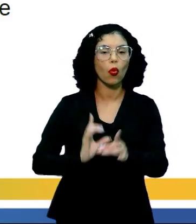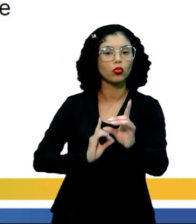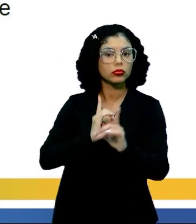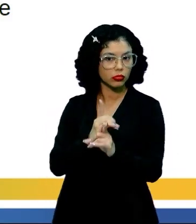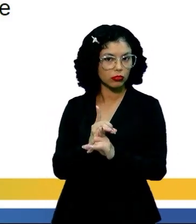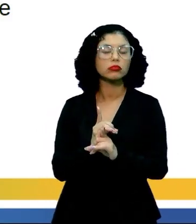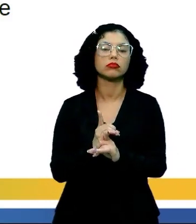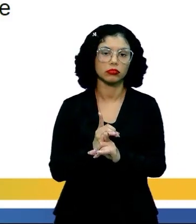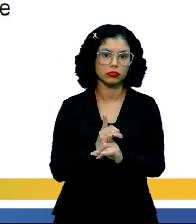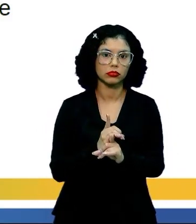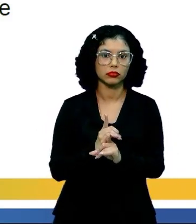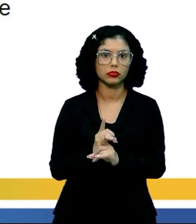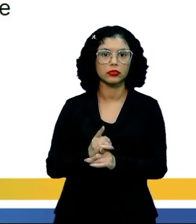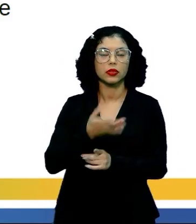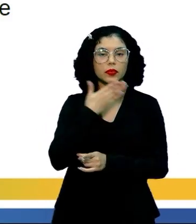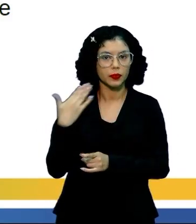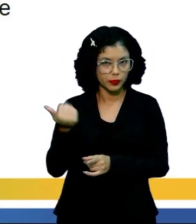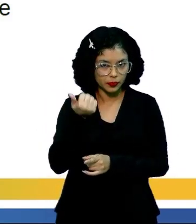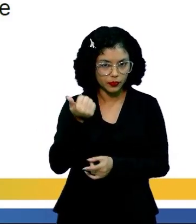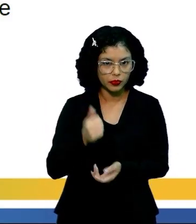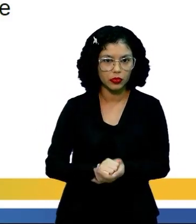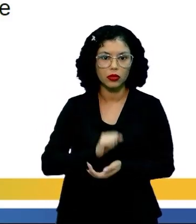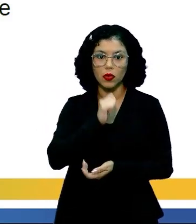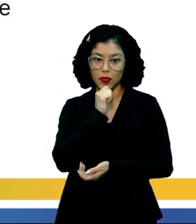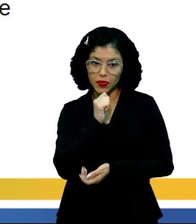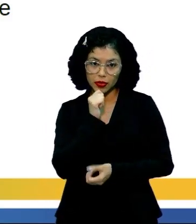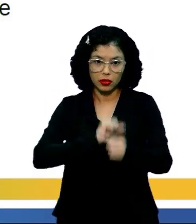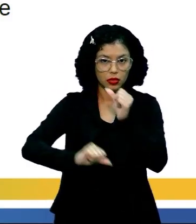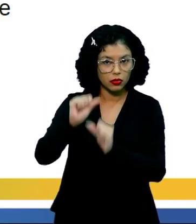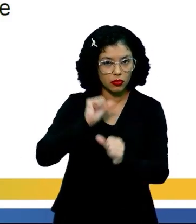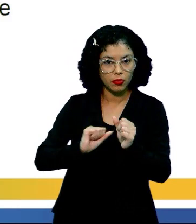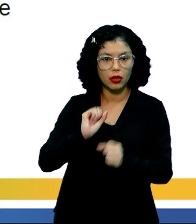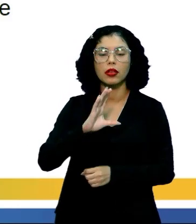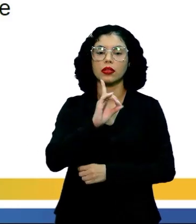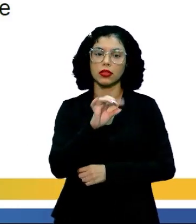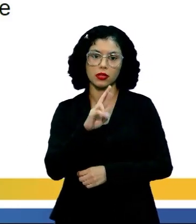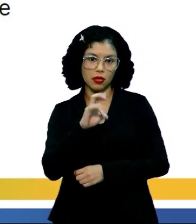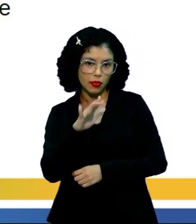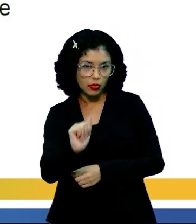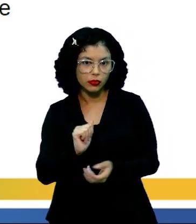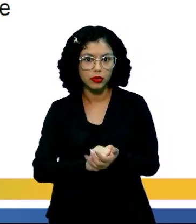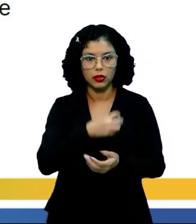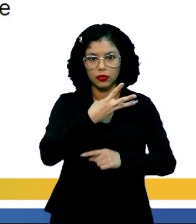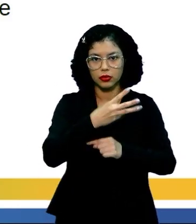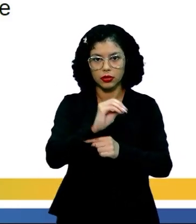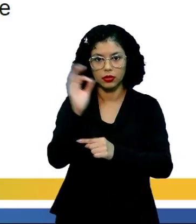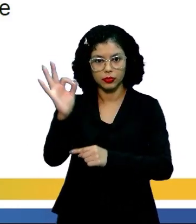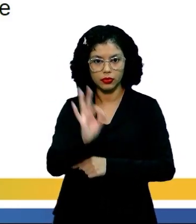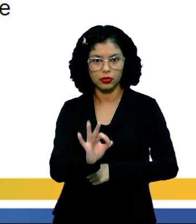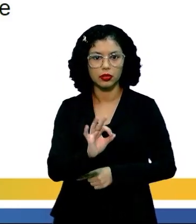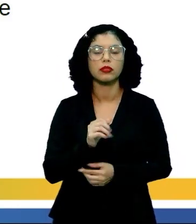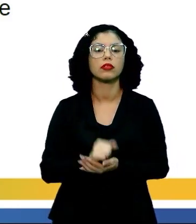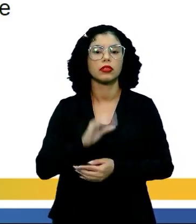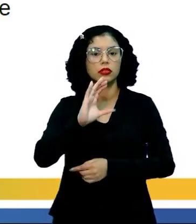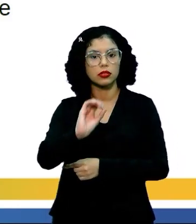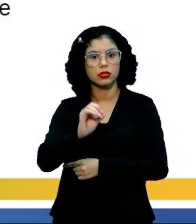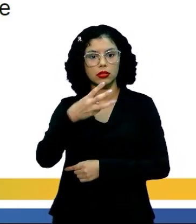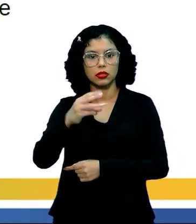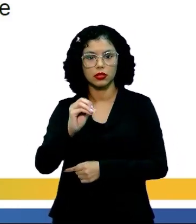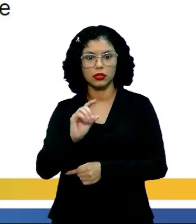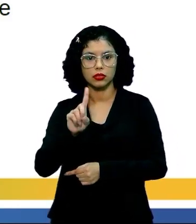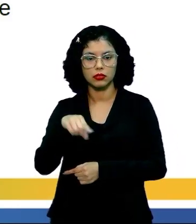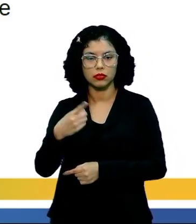encontrar identificações aqui, eu acho que fica melhor. Ou ainda transformar em decimal. 30% é 30 sobre 100,